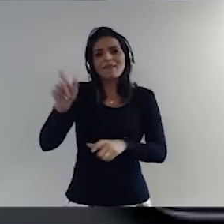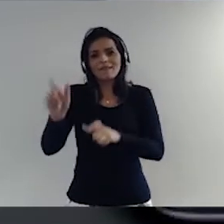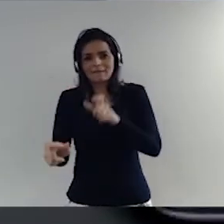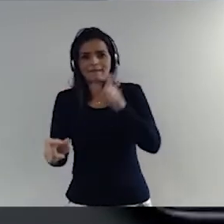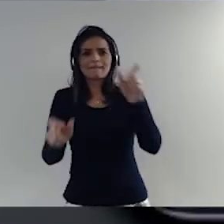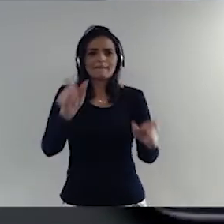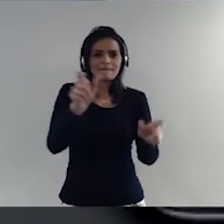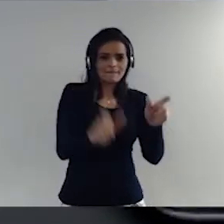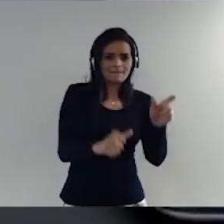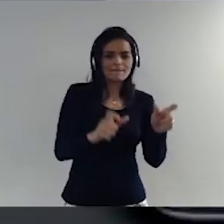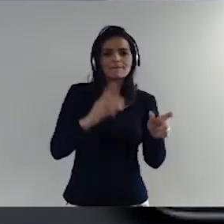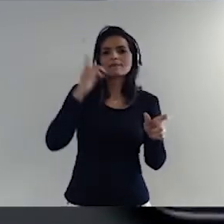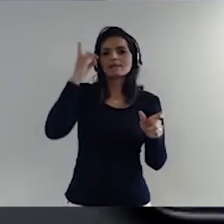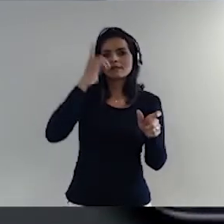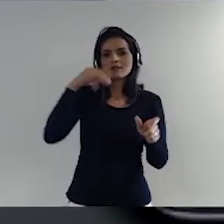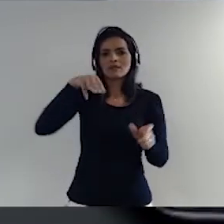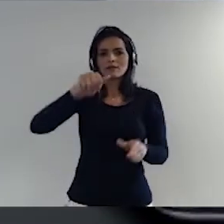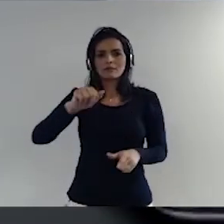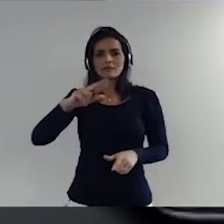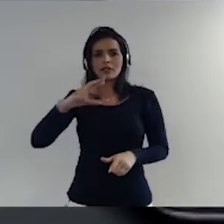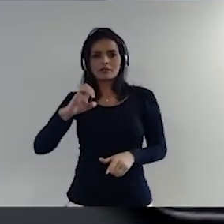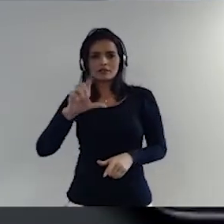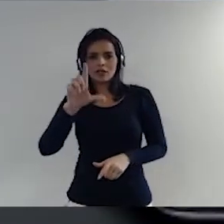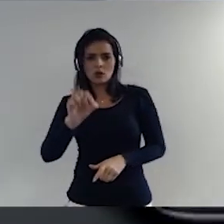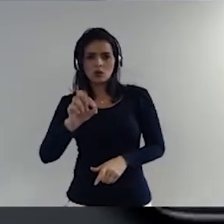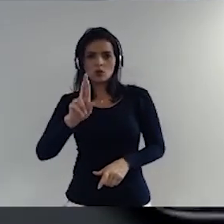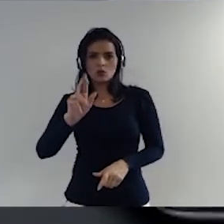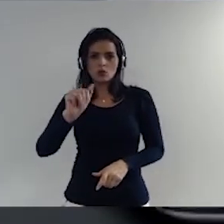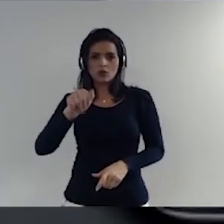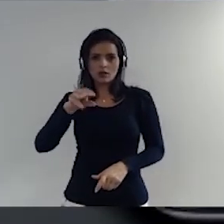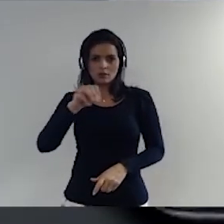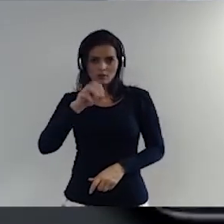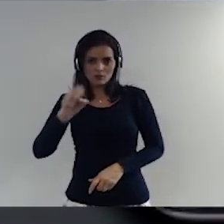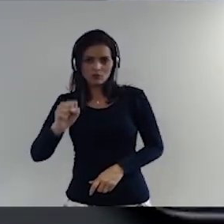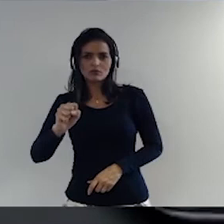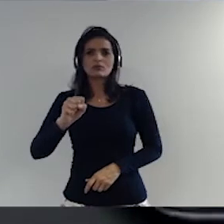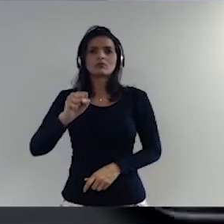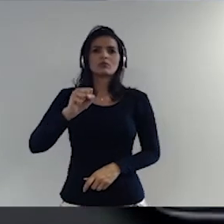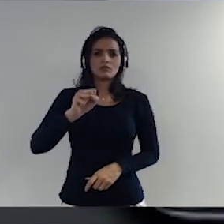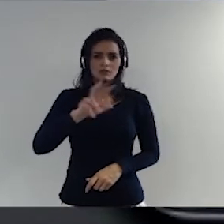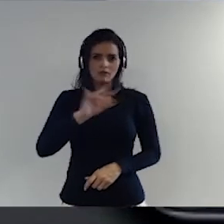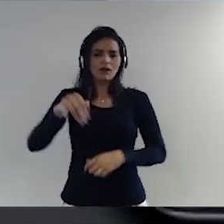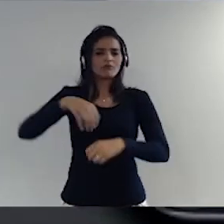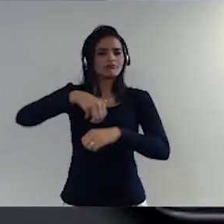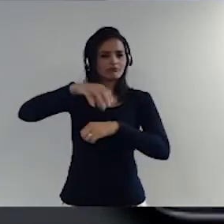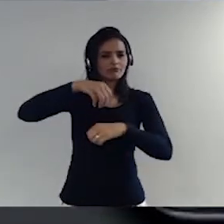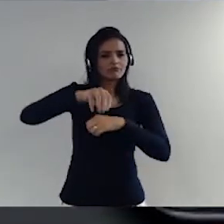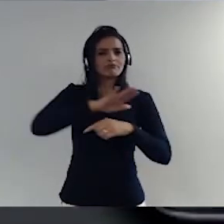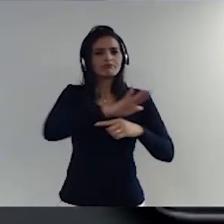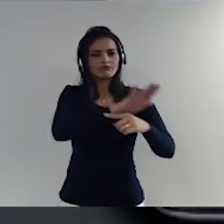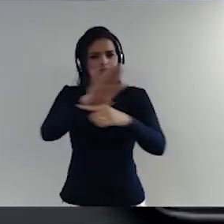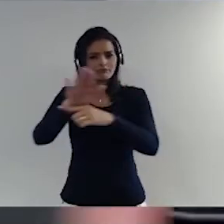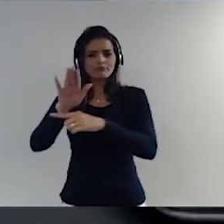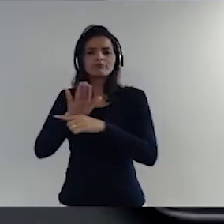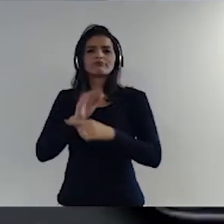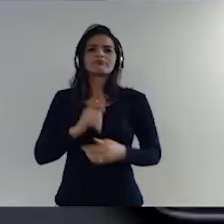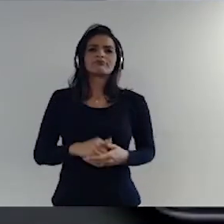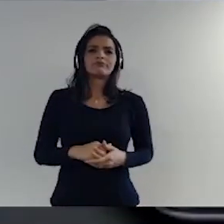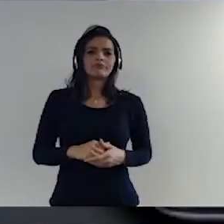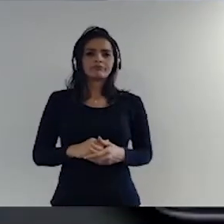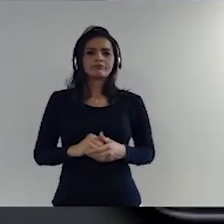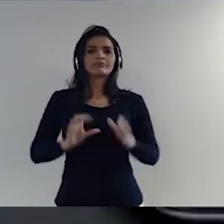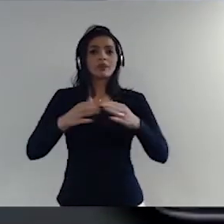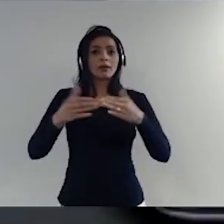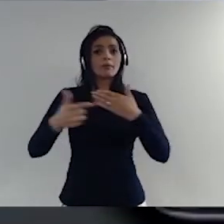dúvida alguma, o nosso deputado Marcelo Ramos, que certamente terá muito a contribuir na medida em que é papel